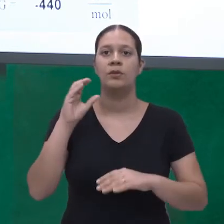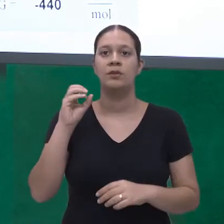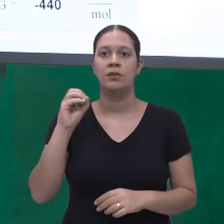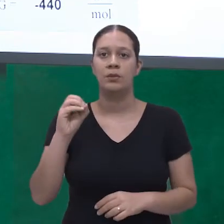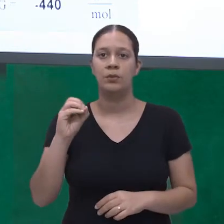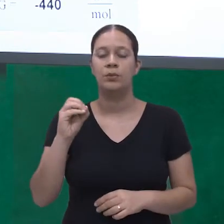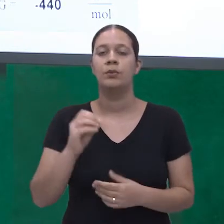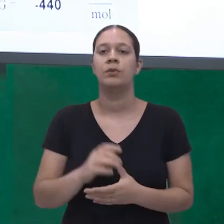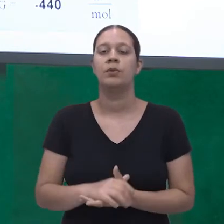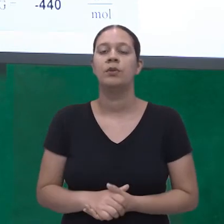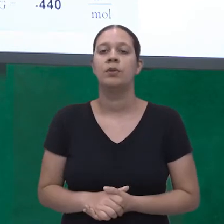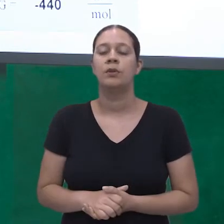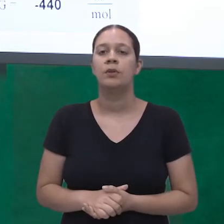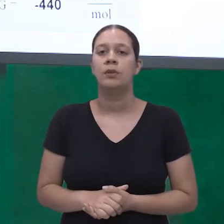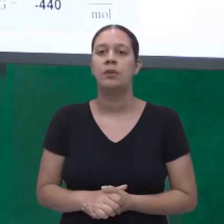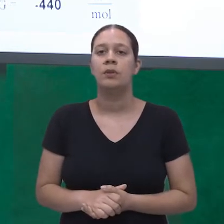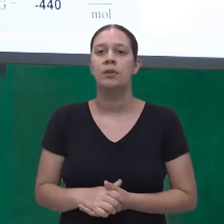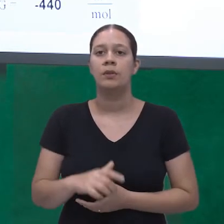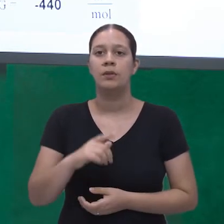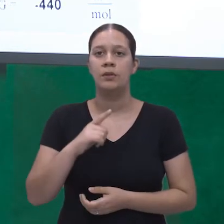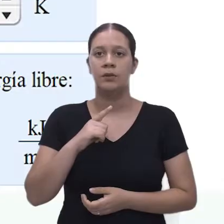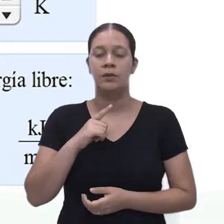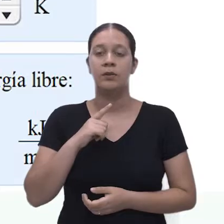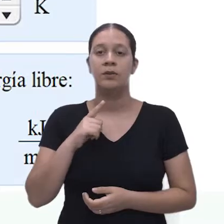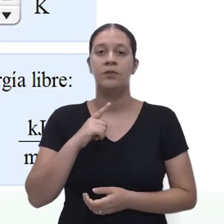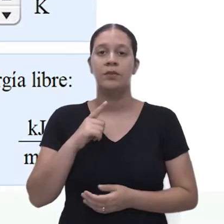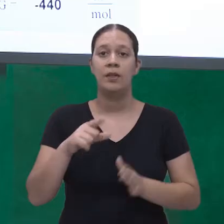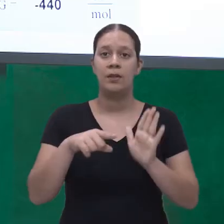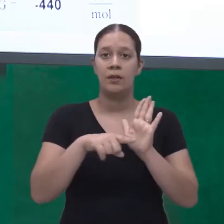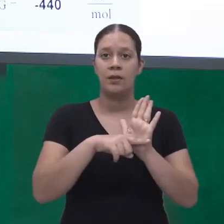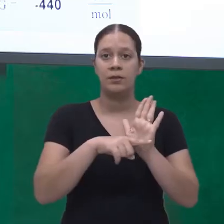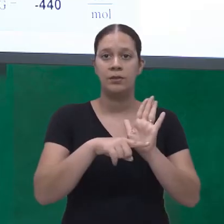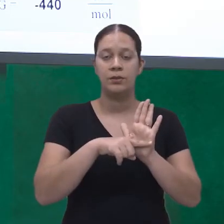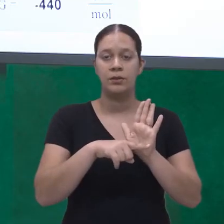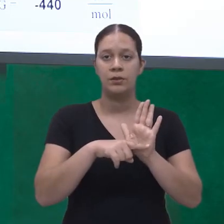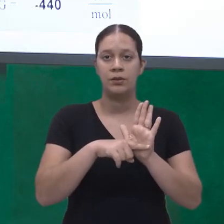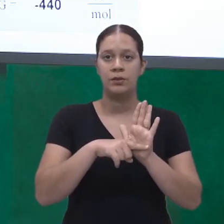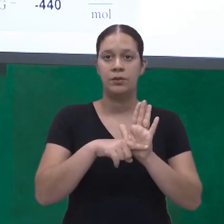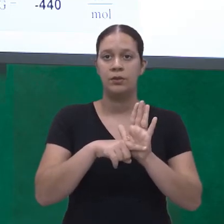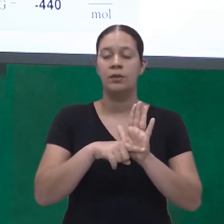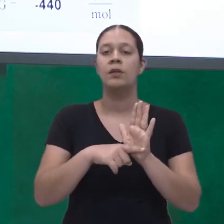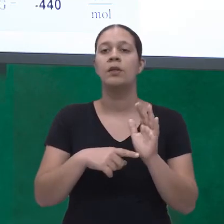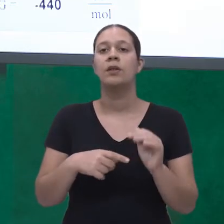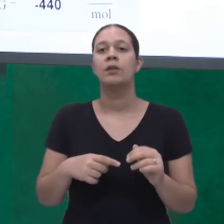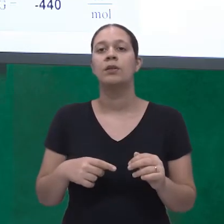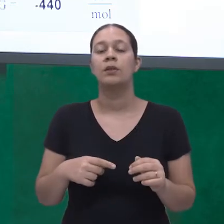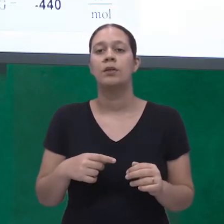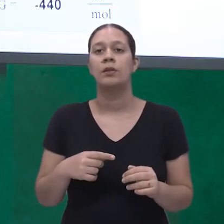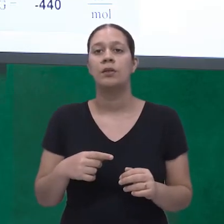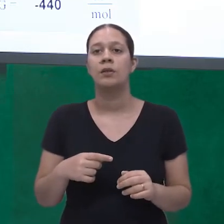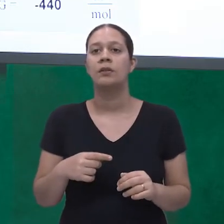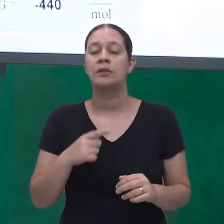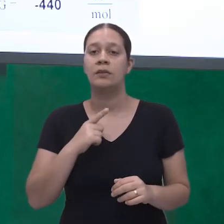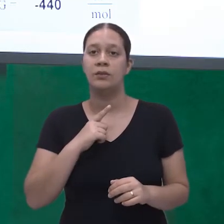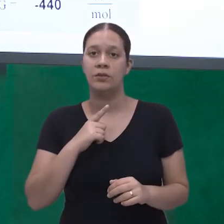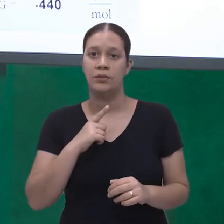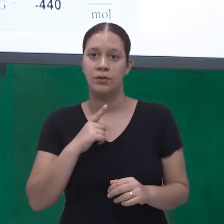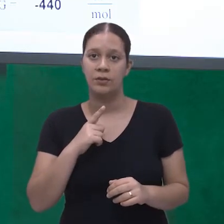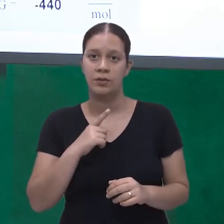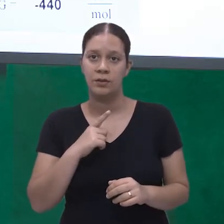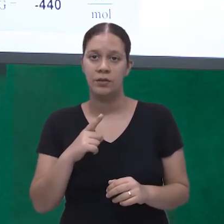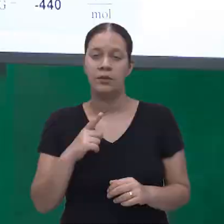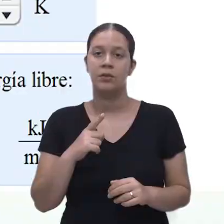0 e a entalpia é negativa. Então, reações